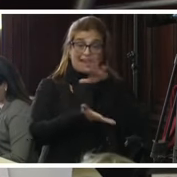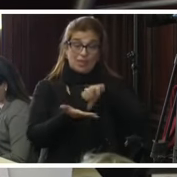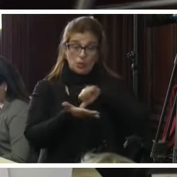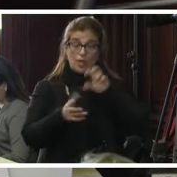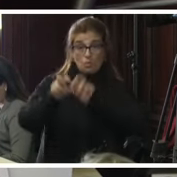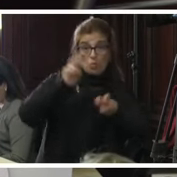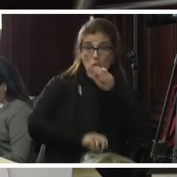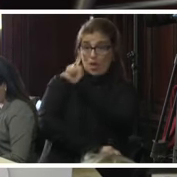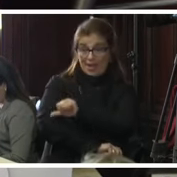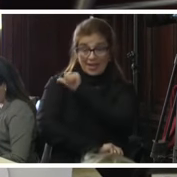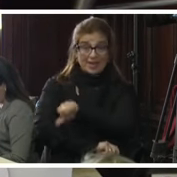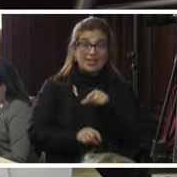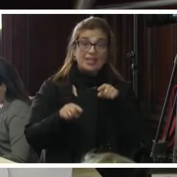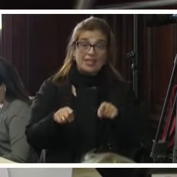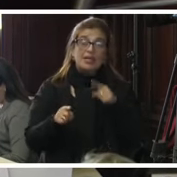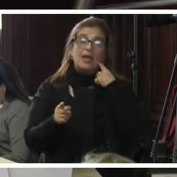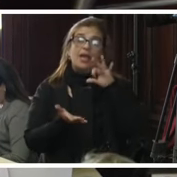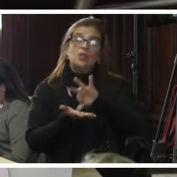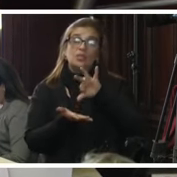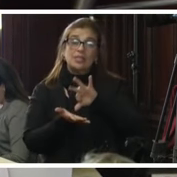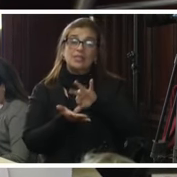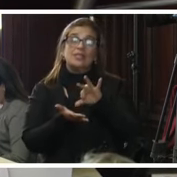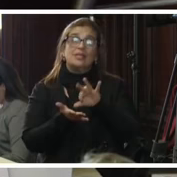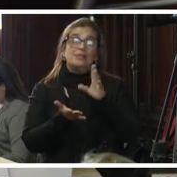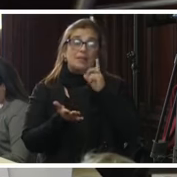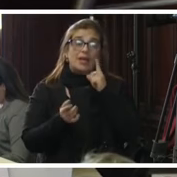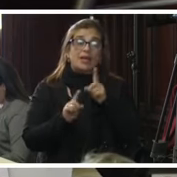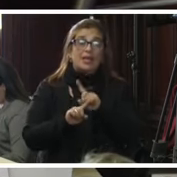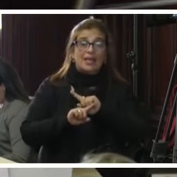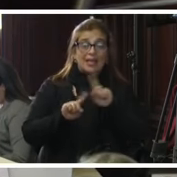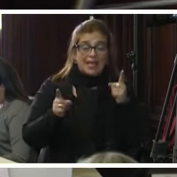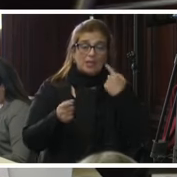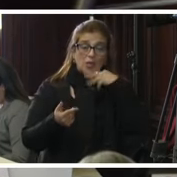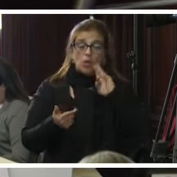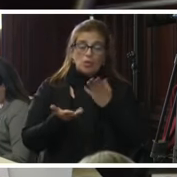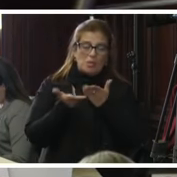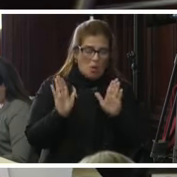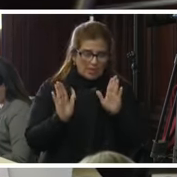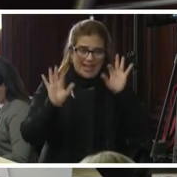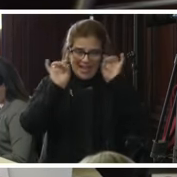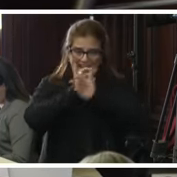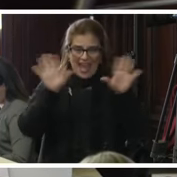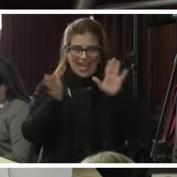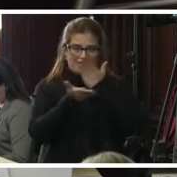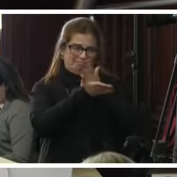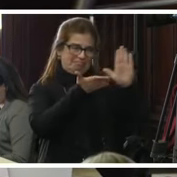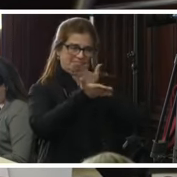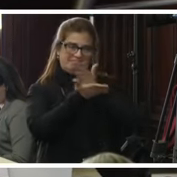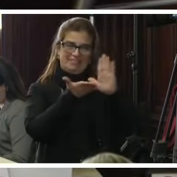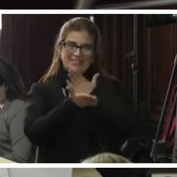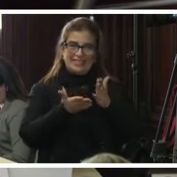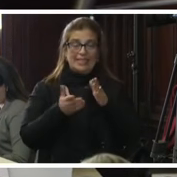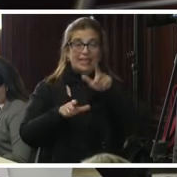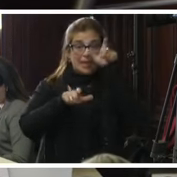regra legitimada pelo sistema de justiça, notabiliza-se por um padrão discriminatório, que nas favelas assume